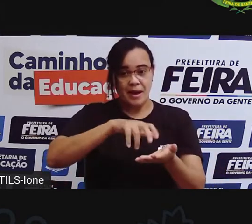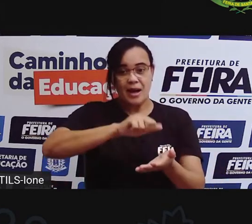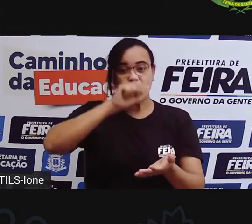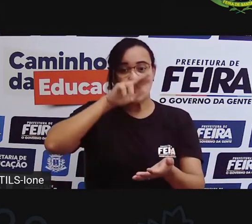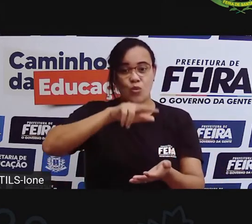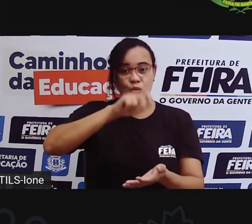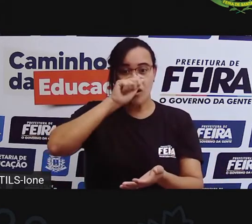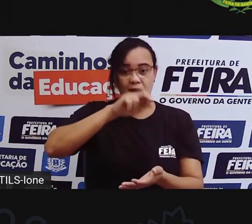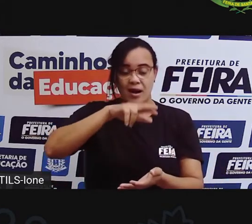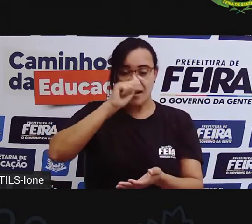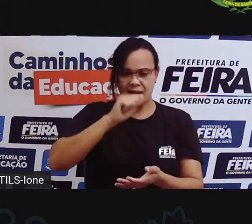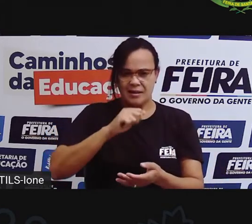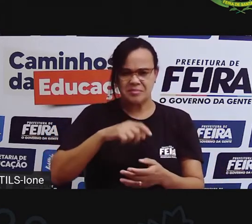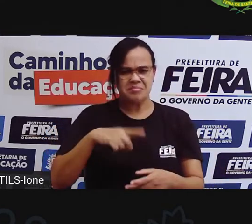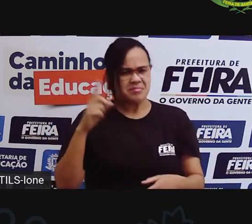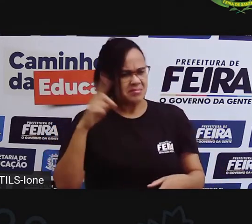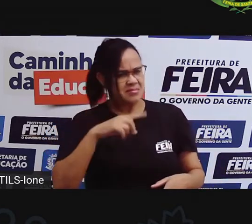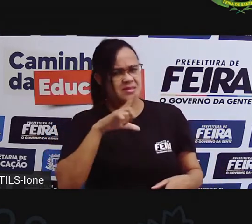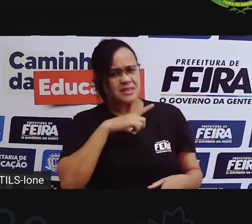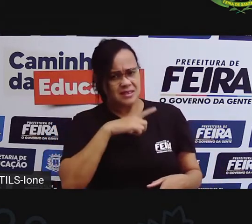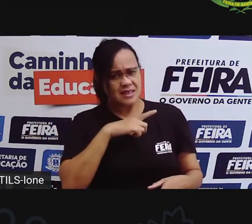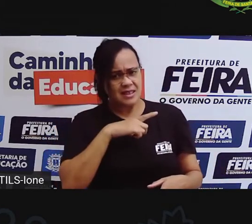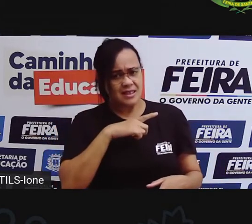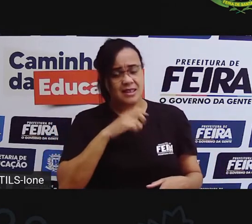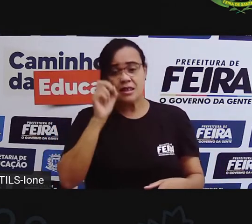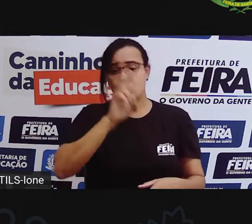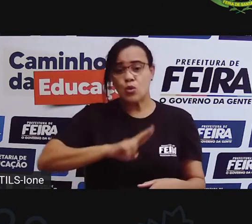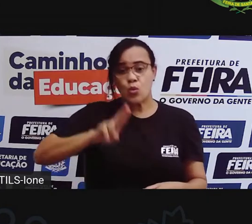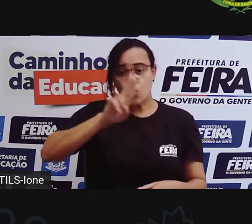que a gente utiliza o ar para tocar?